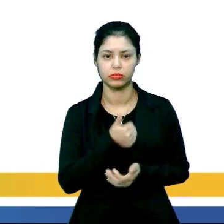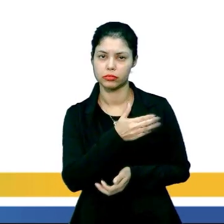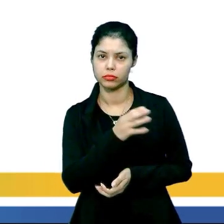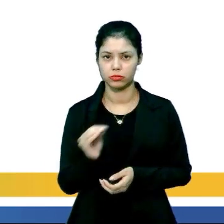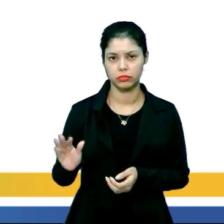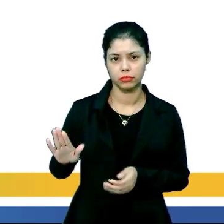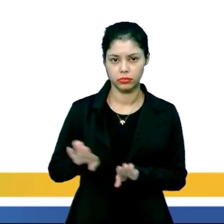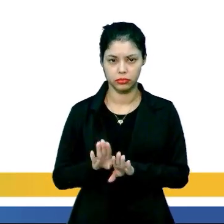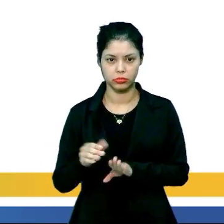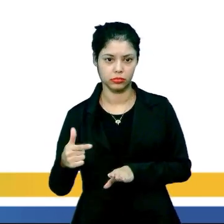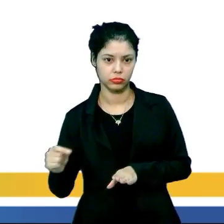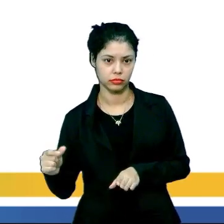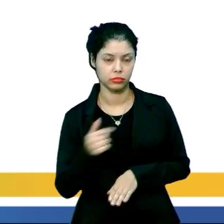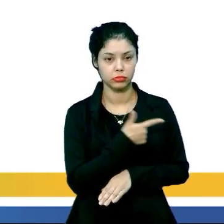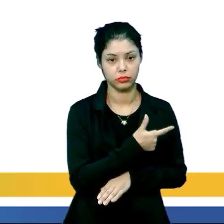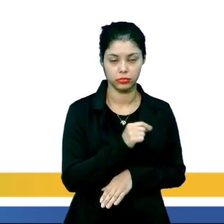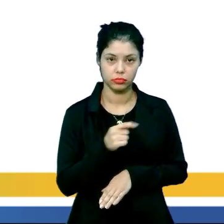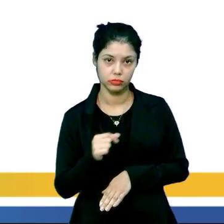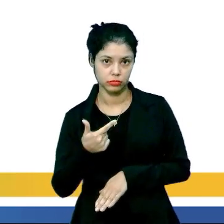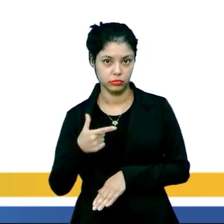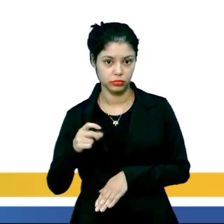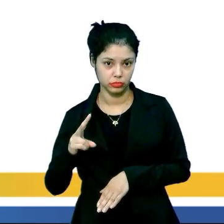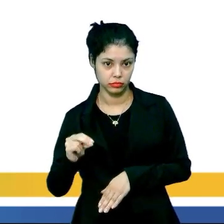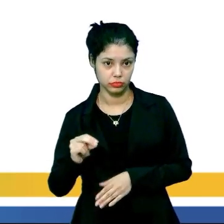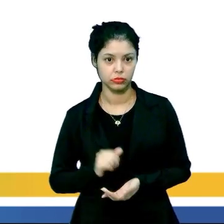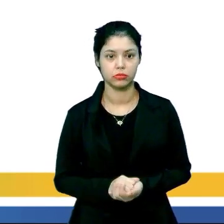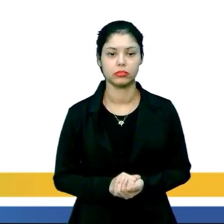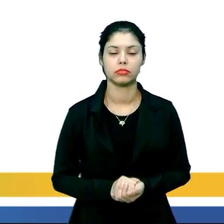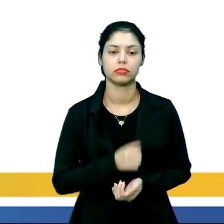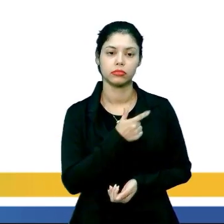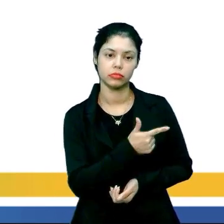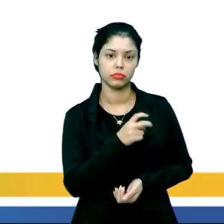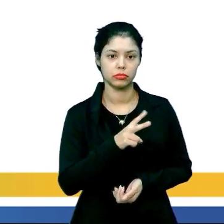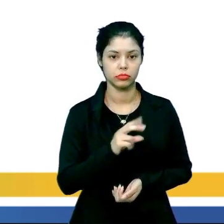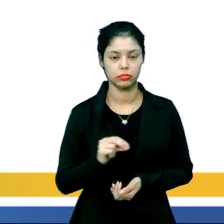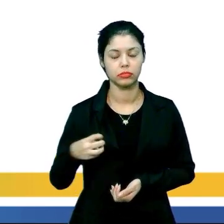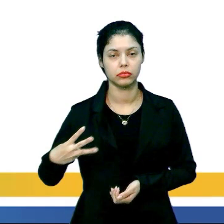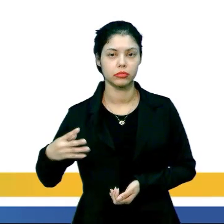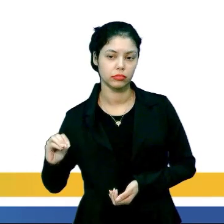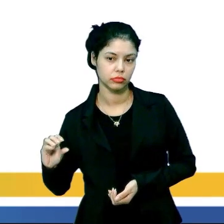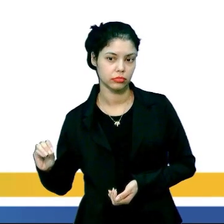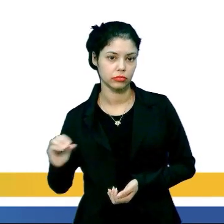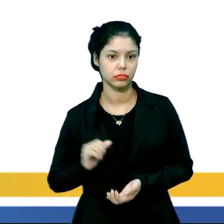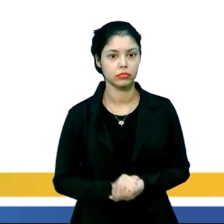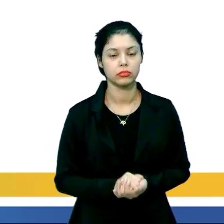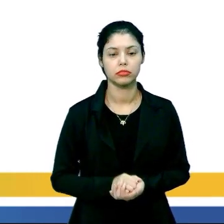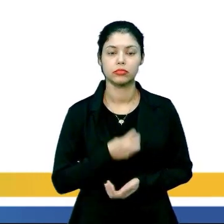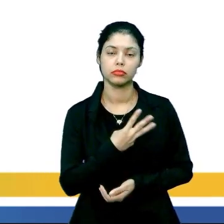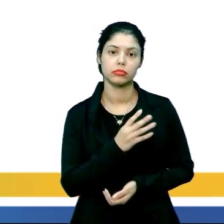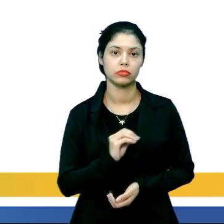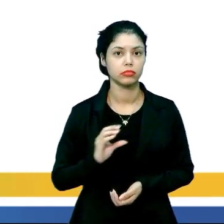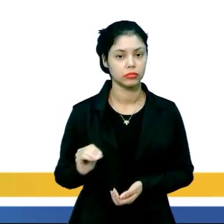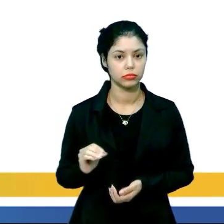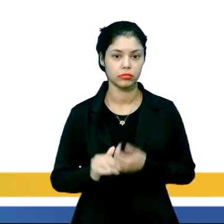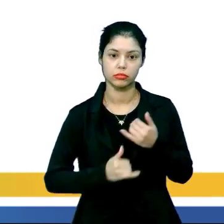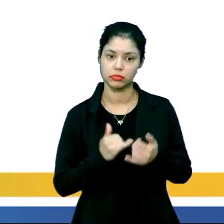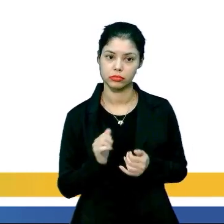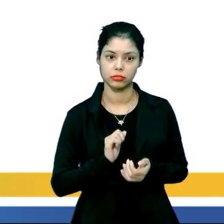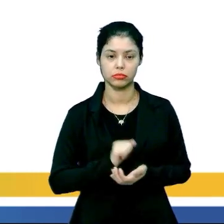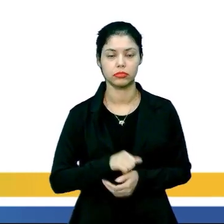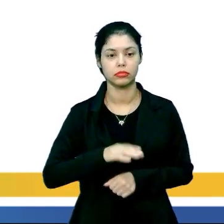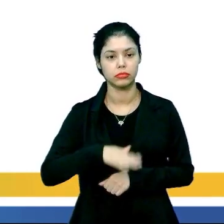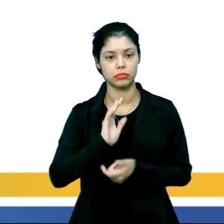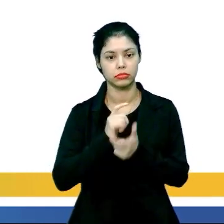100 e 200, entre 200 e 250, estava entre 250 e 300 ou foi maior